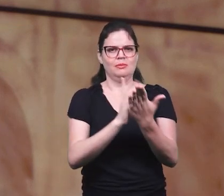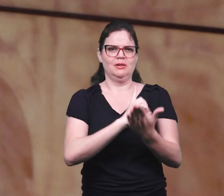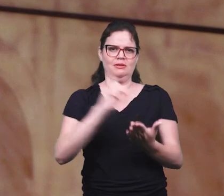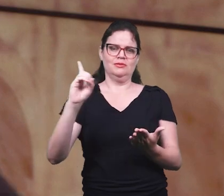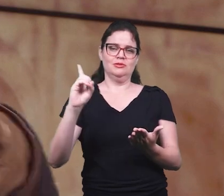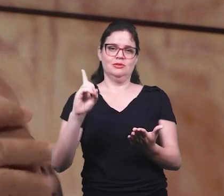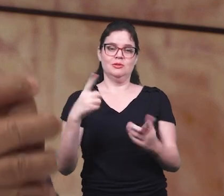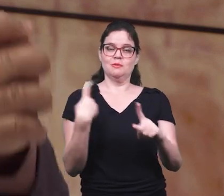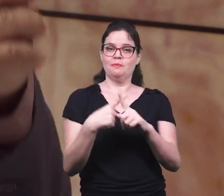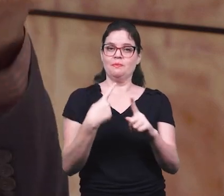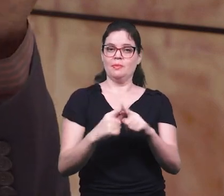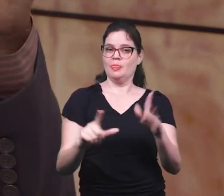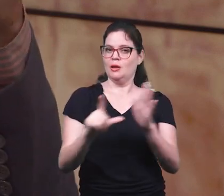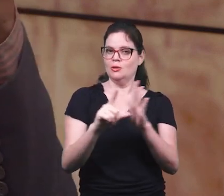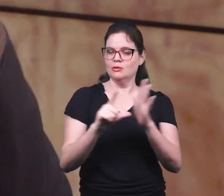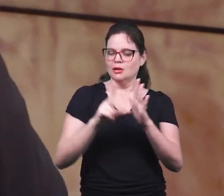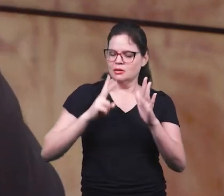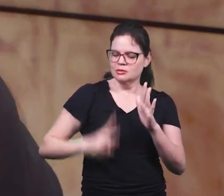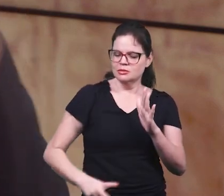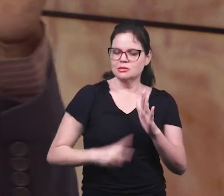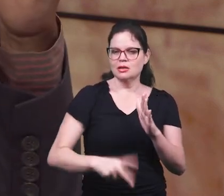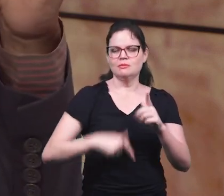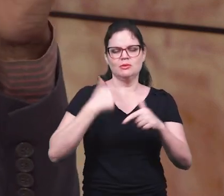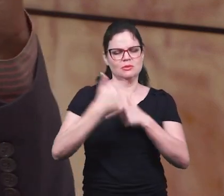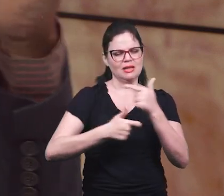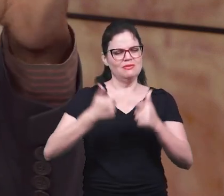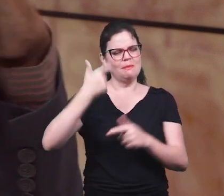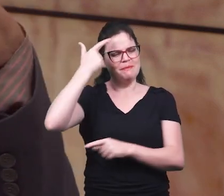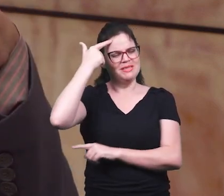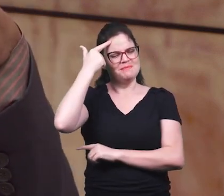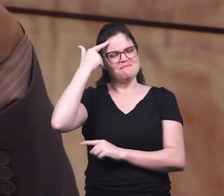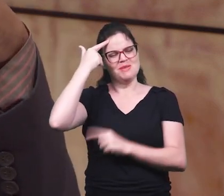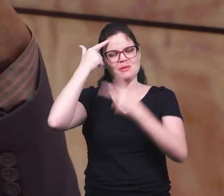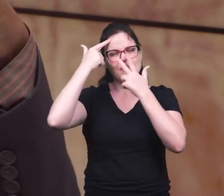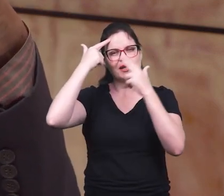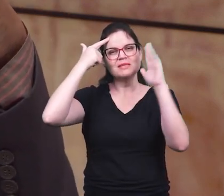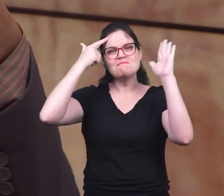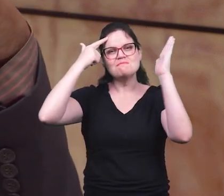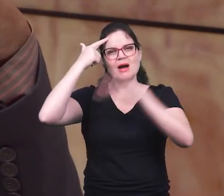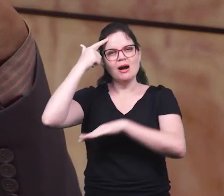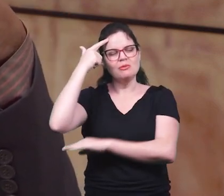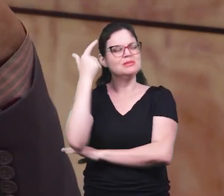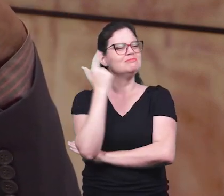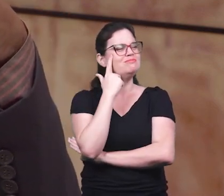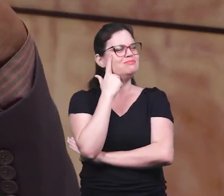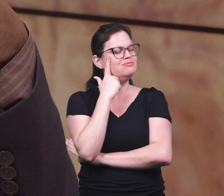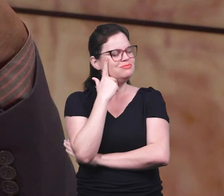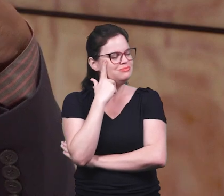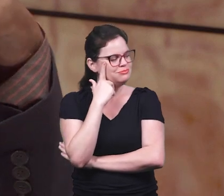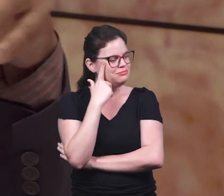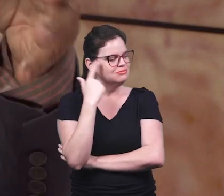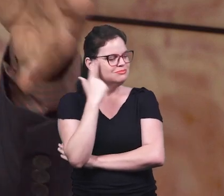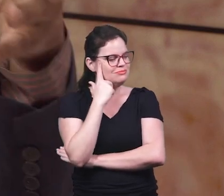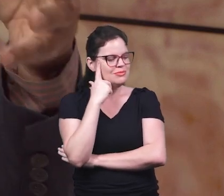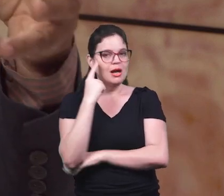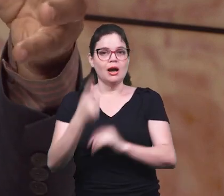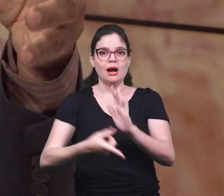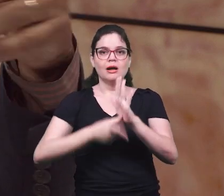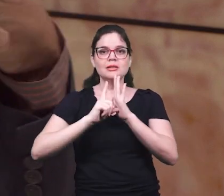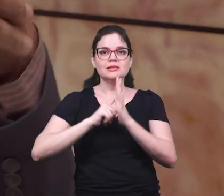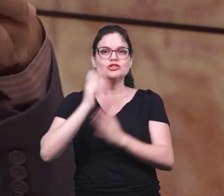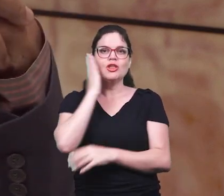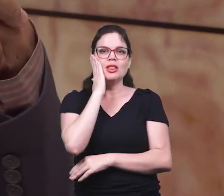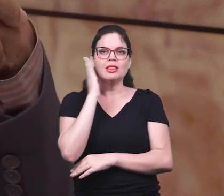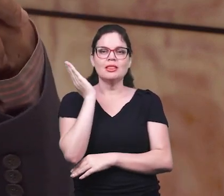era um homem que lutava contra os seus mau pensamentos. Ele ficava todo dia, antes dele